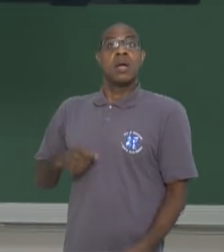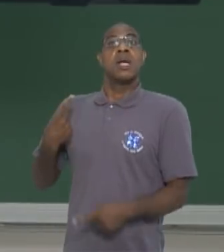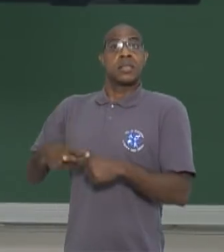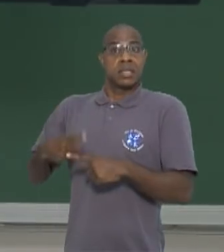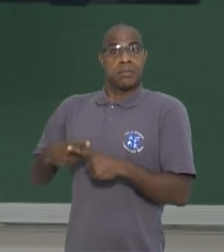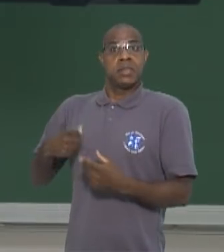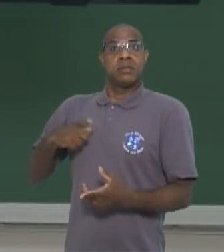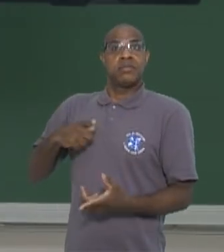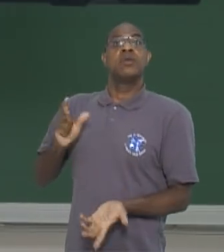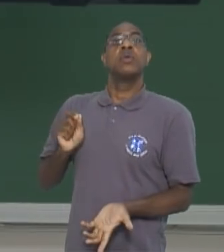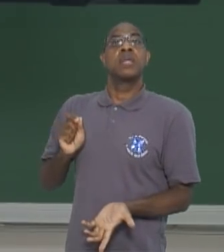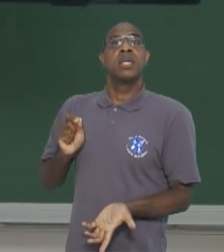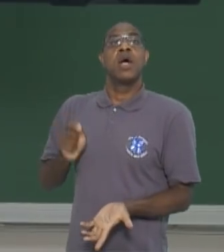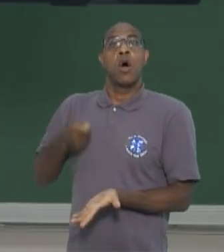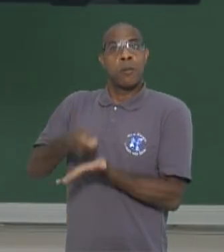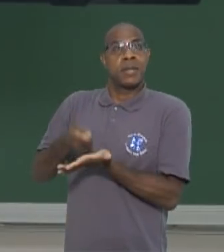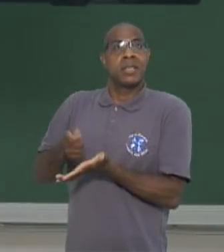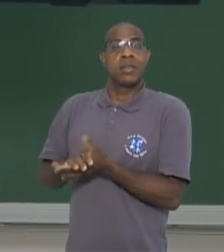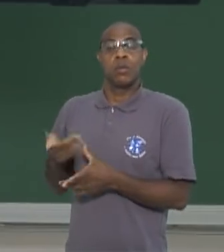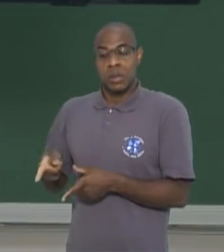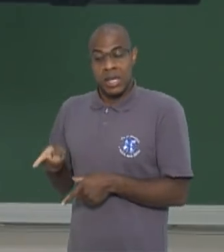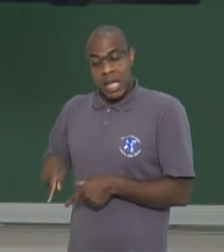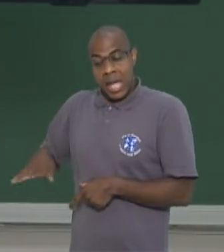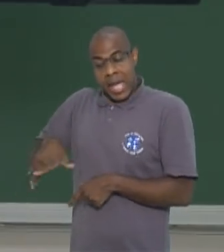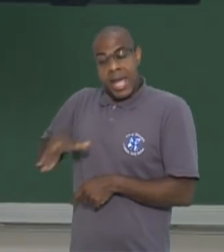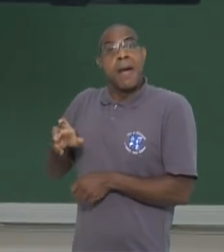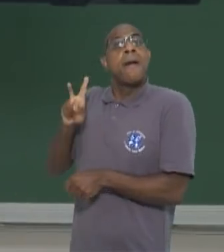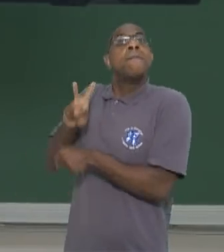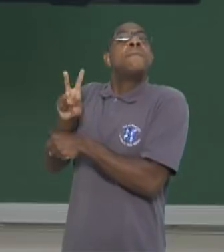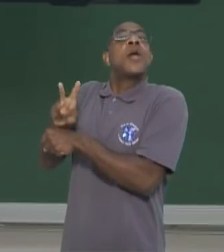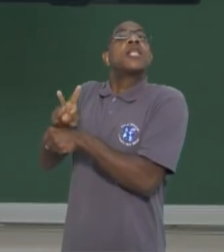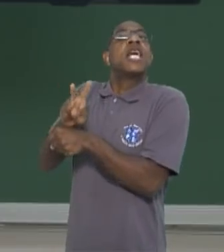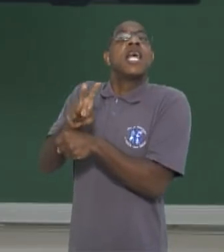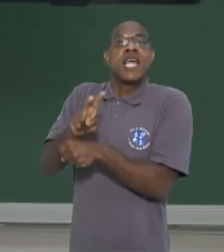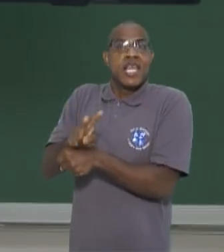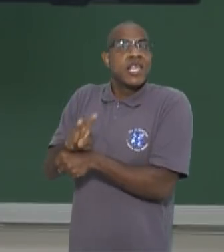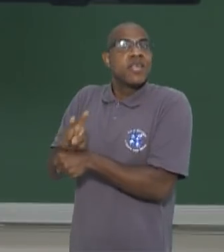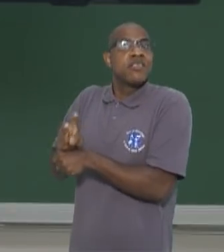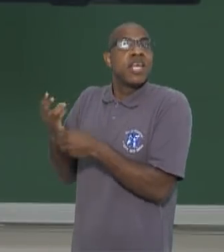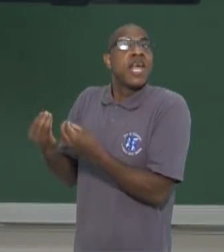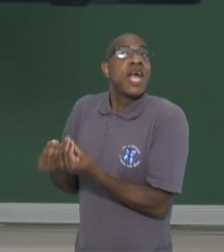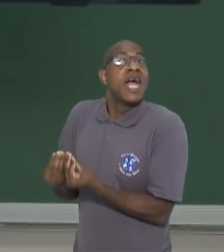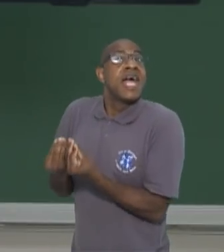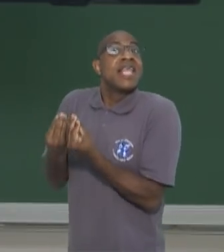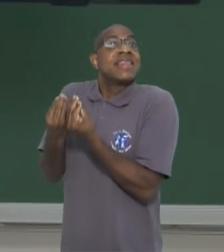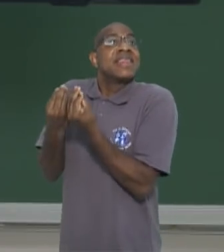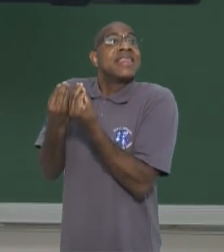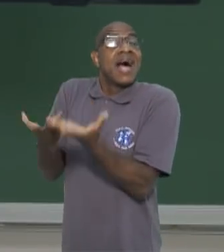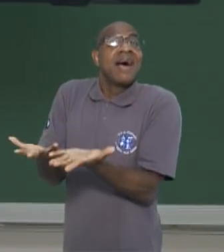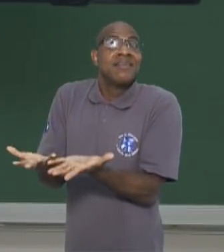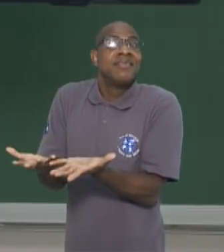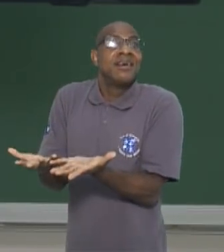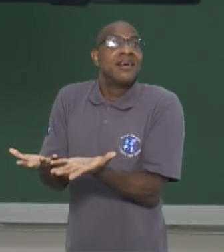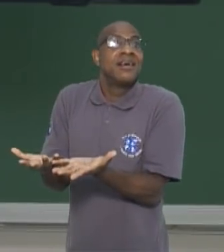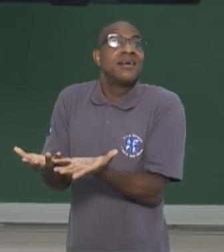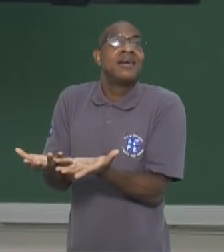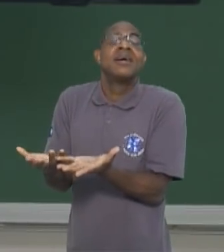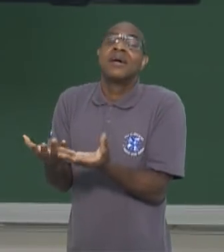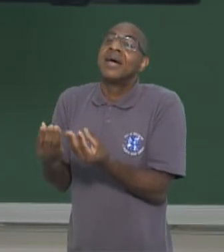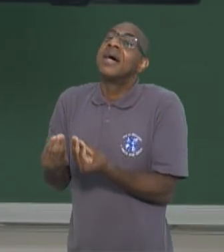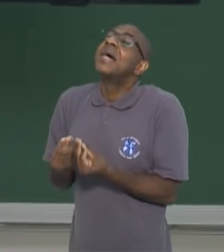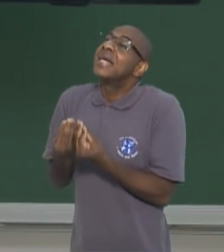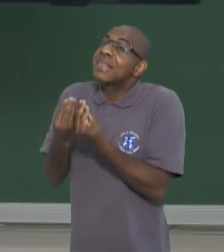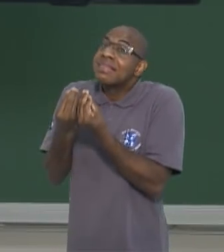Né? Proteger seus camponeses ou servo durante a guerra, dar o mínimo para a sua subsistência. Por que eu ponho o mínimo? Porque realmente